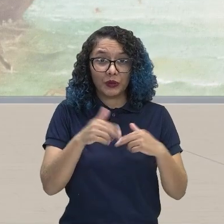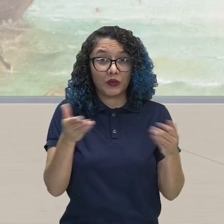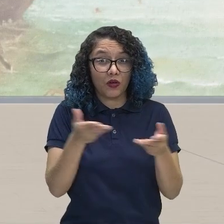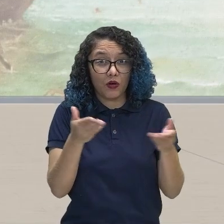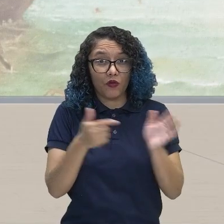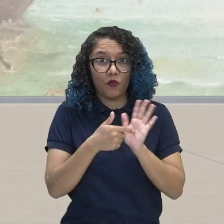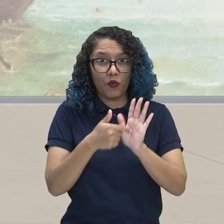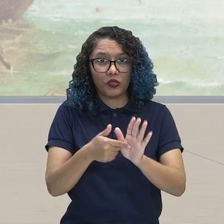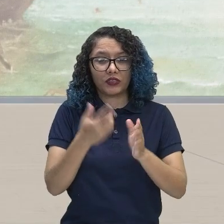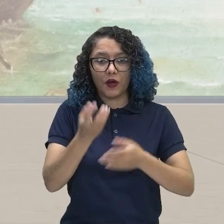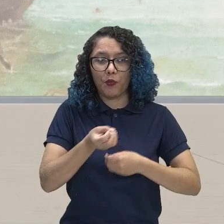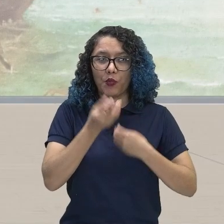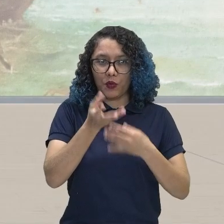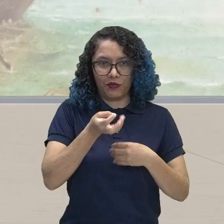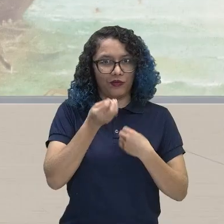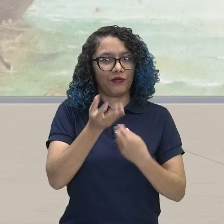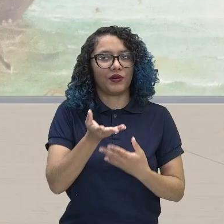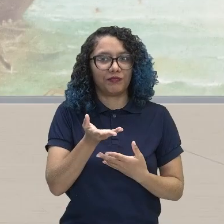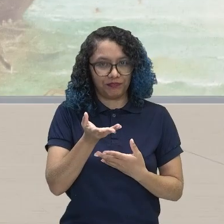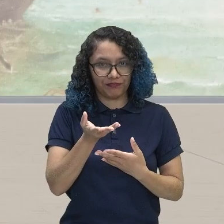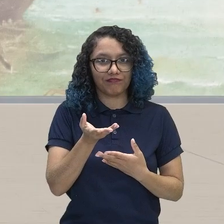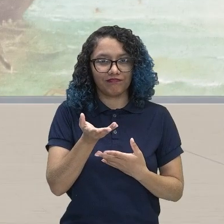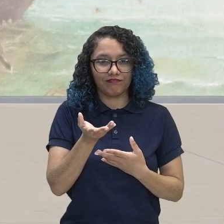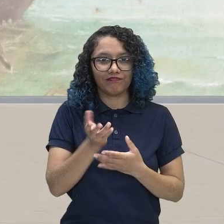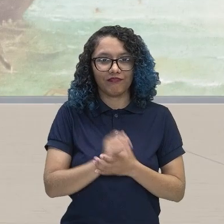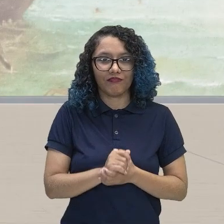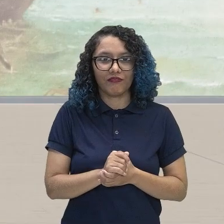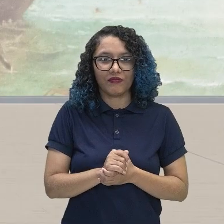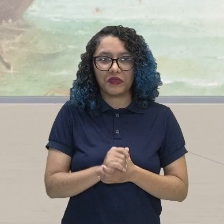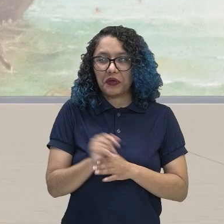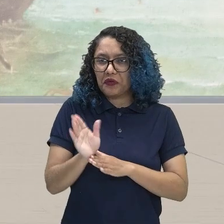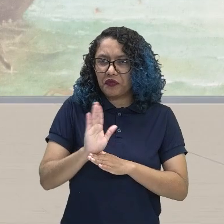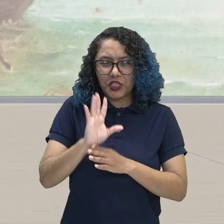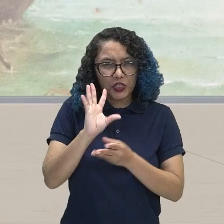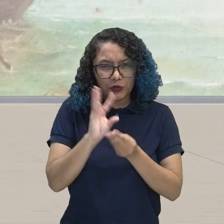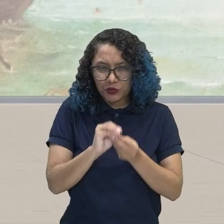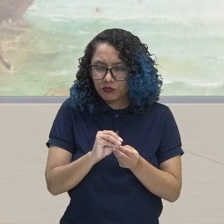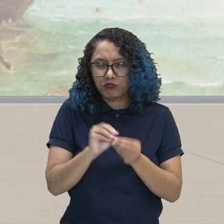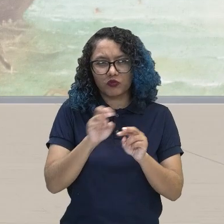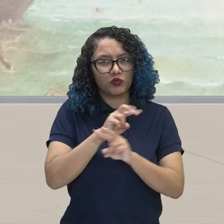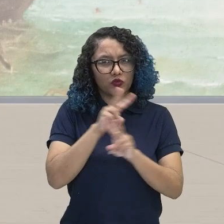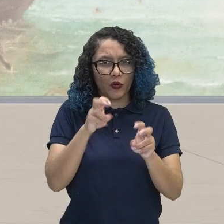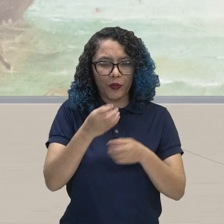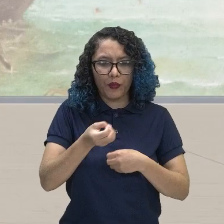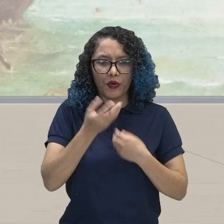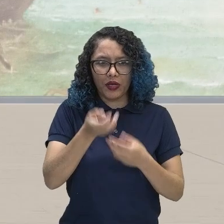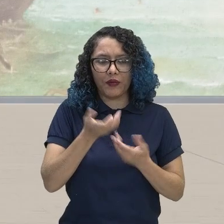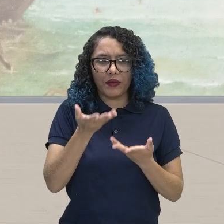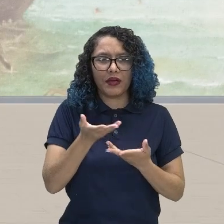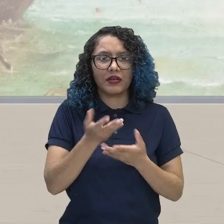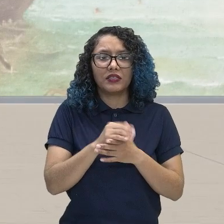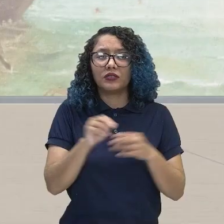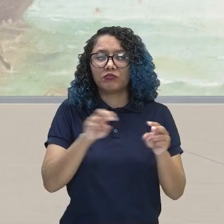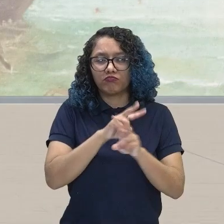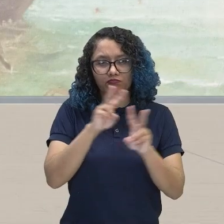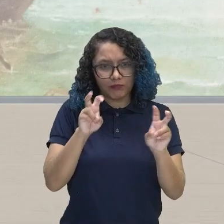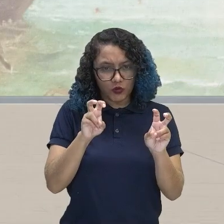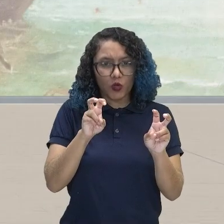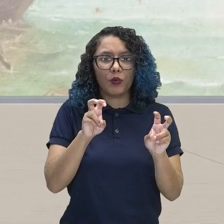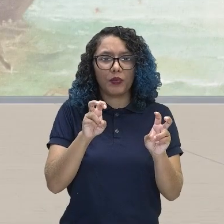agora um poema, né? Um pequeno vídeo de um poema que justamente vai tratar